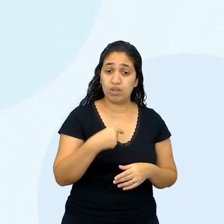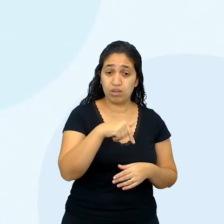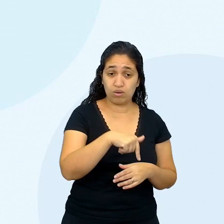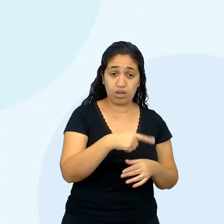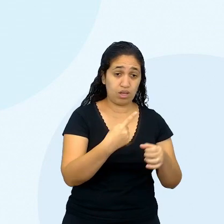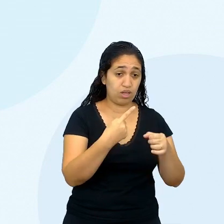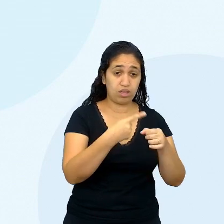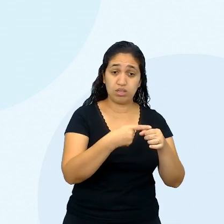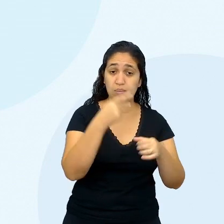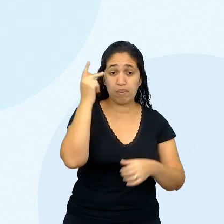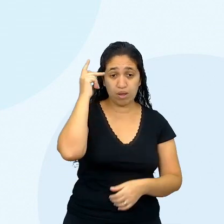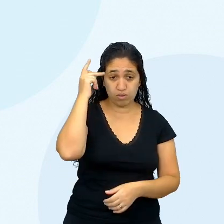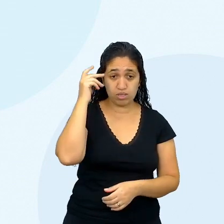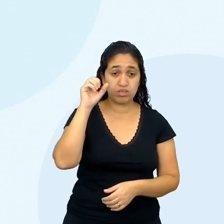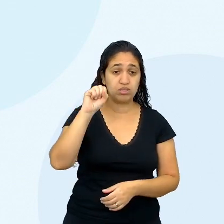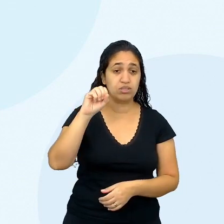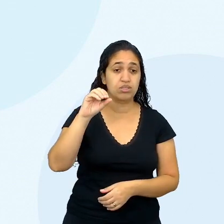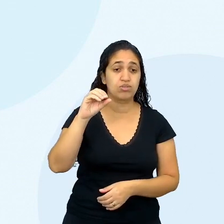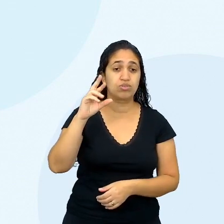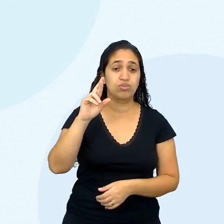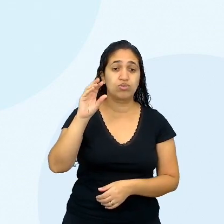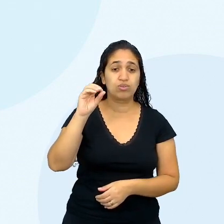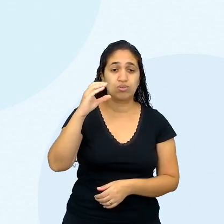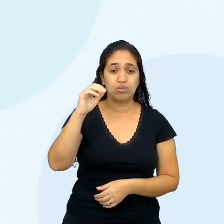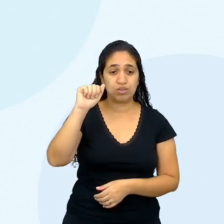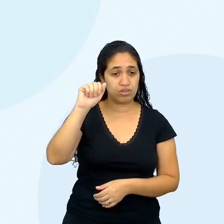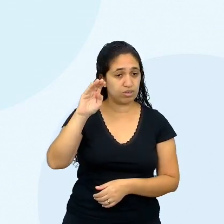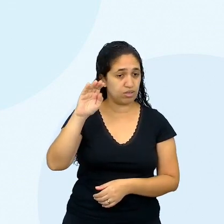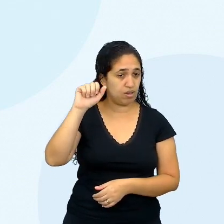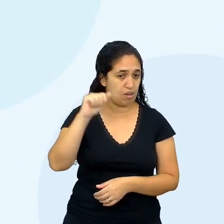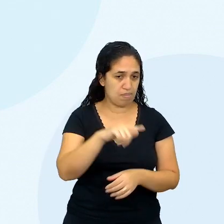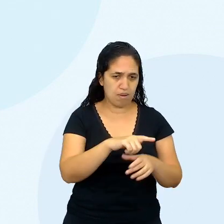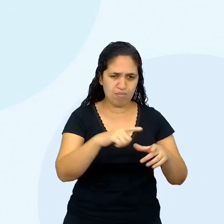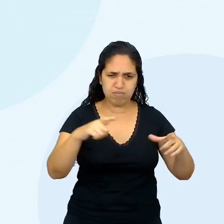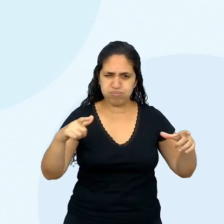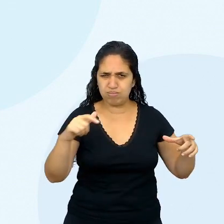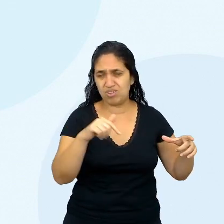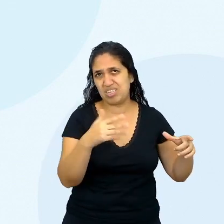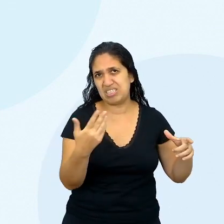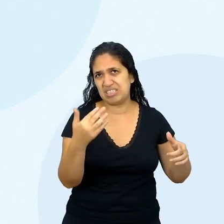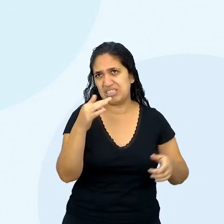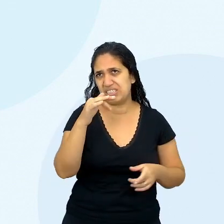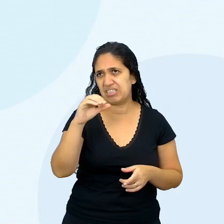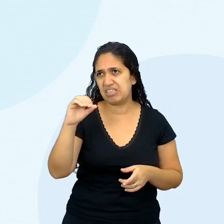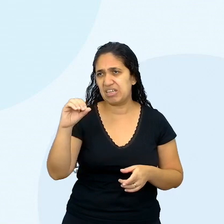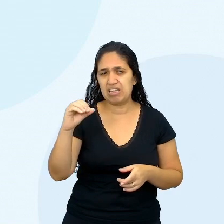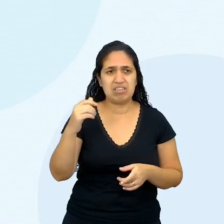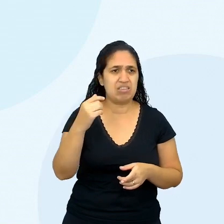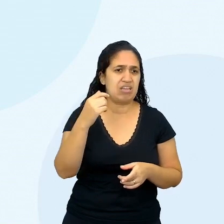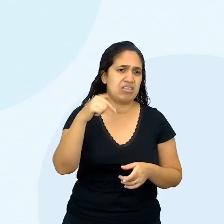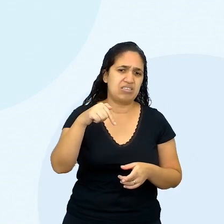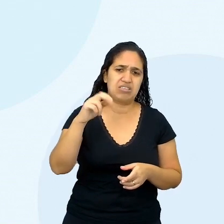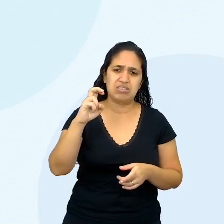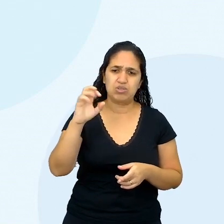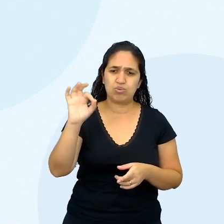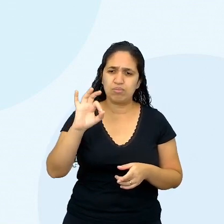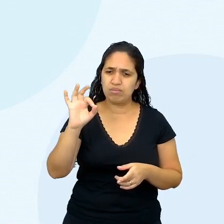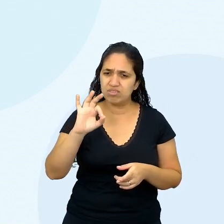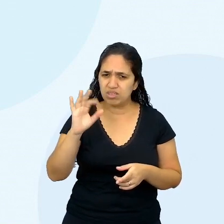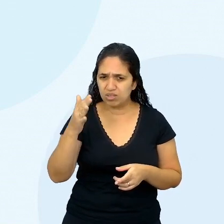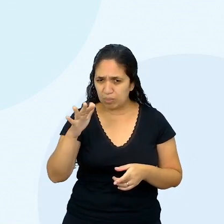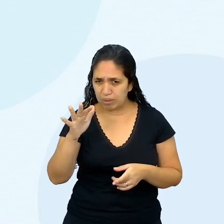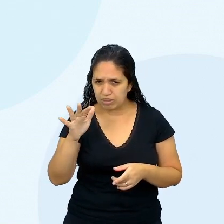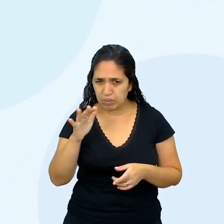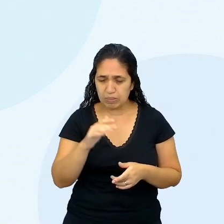moro em Sorocaba, né? E aqui em Sorocaba, a maior parte da cidade, se não me engano, 70, 75%, aliás, se tiver alguém de Sorocaba aí, um